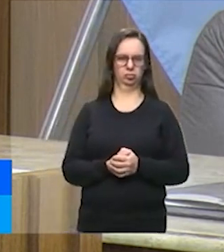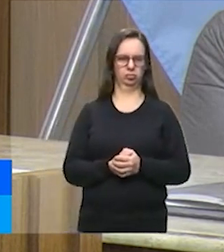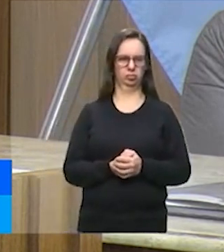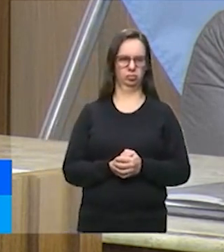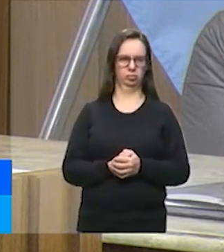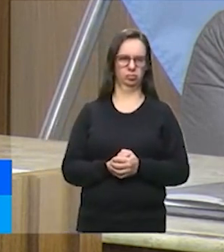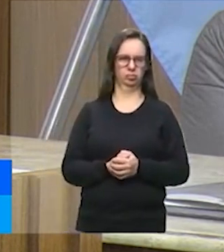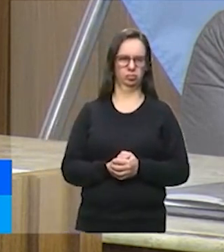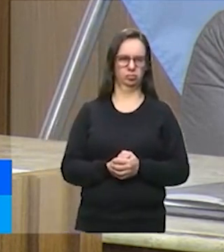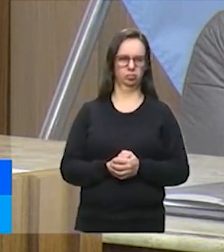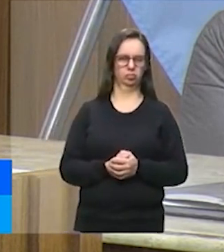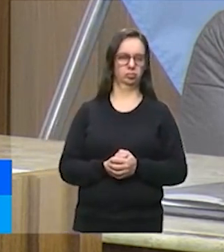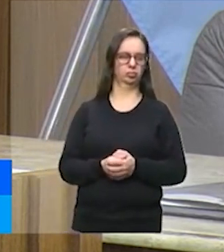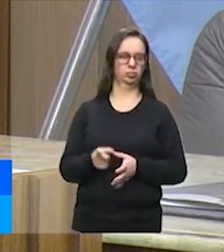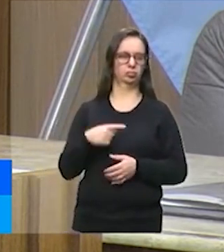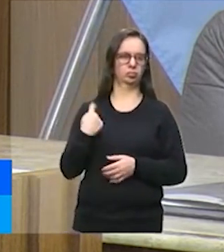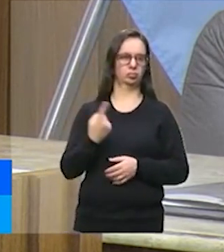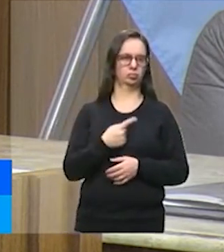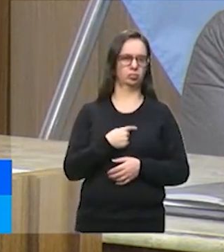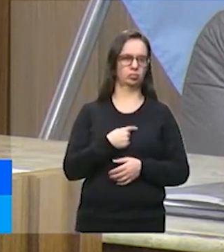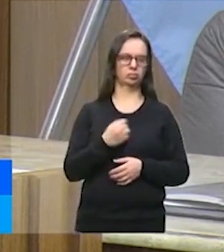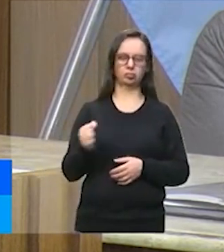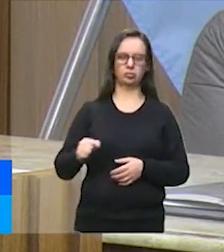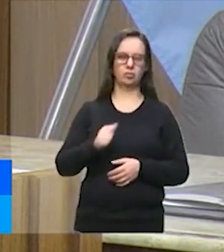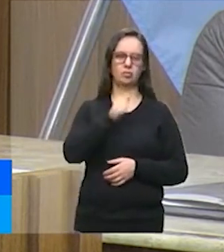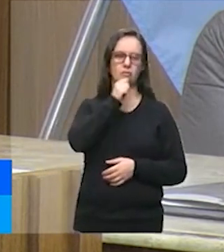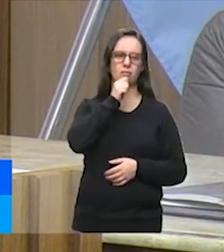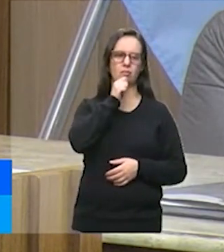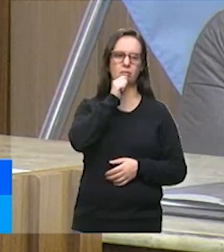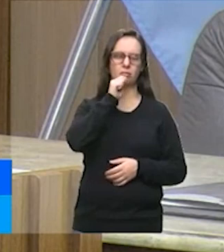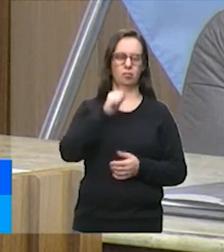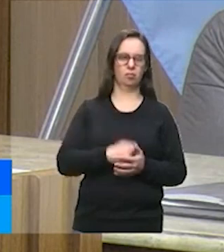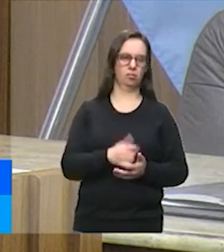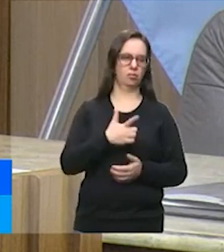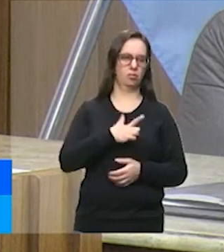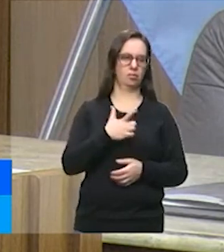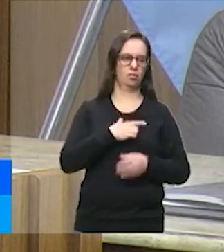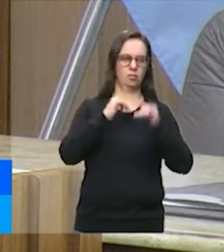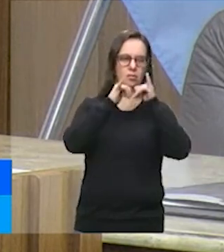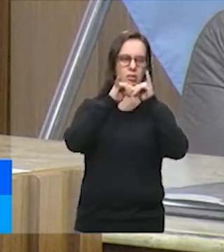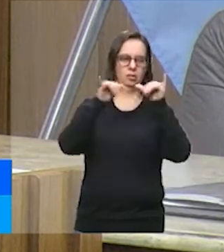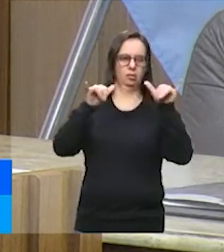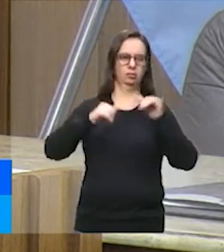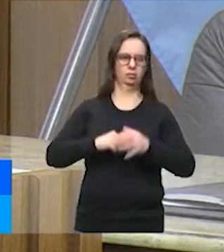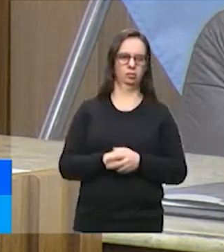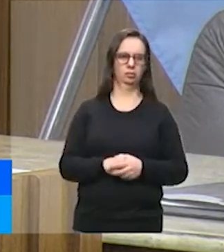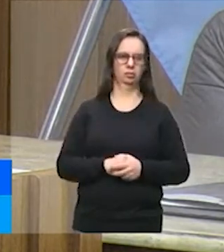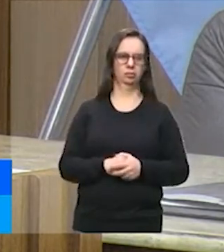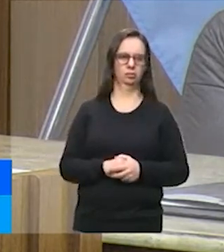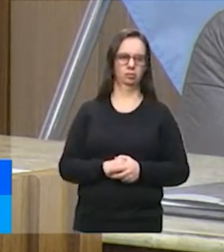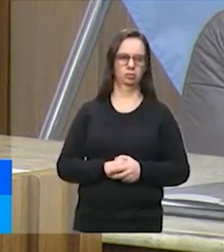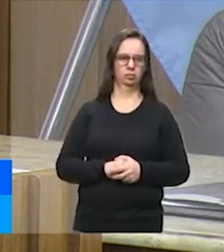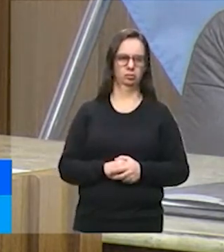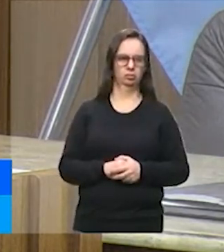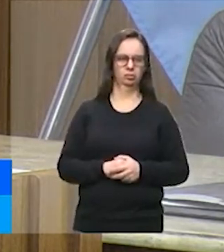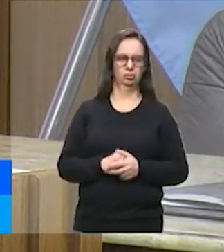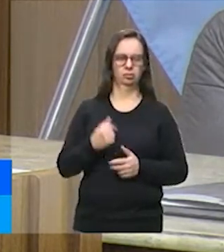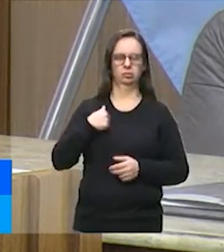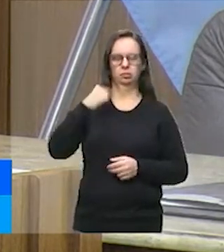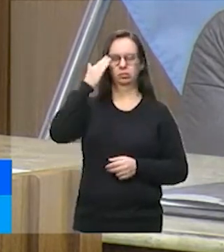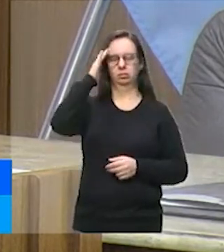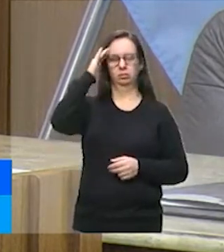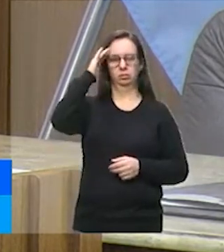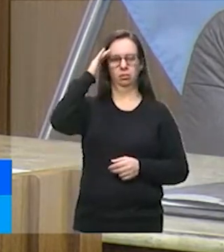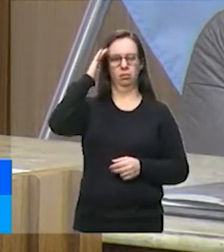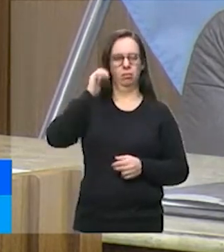pública mas nós não temos notícia disso ainda nós não temos então não dá para a presunção da culpabilidade